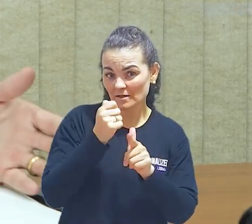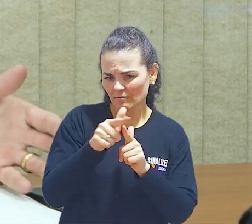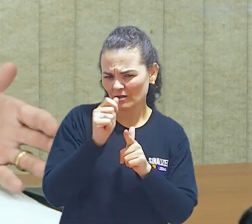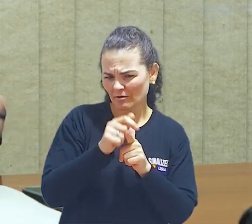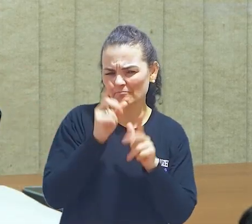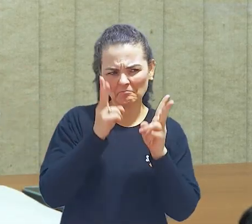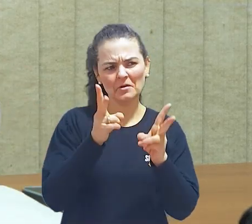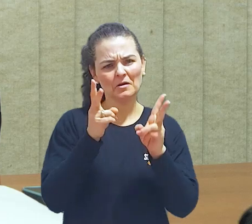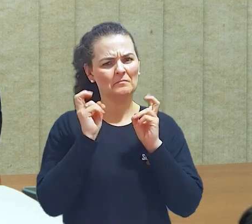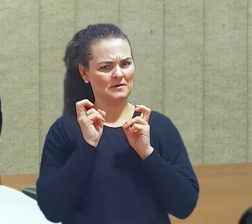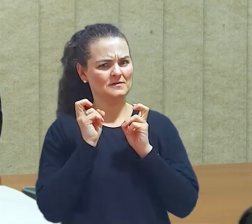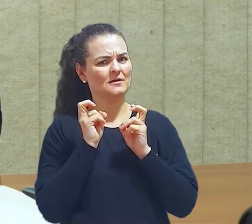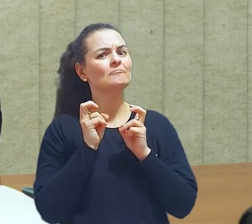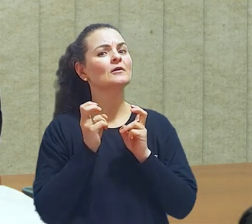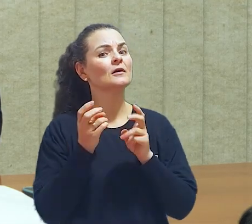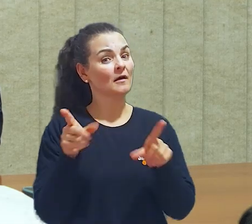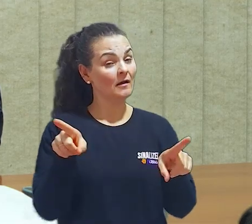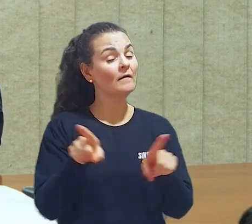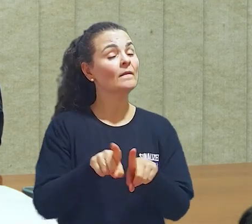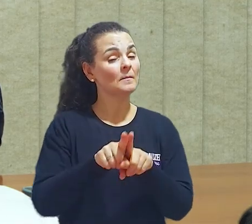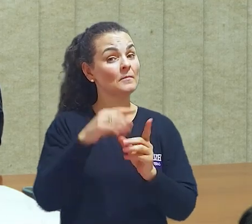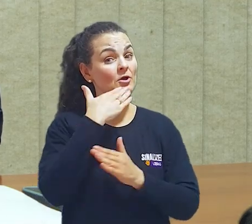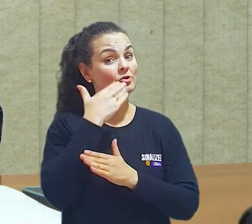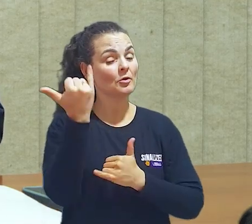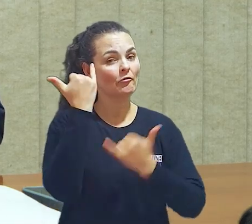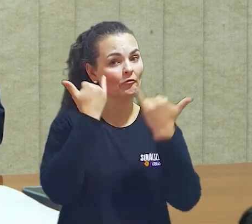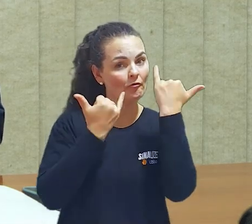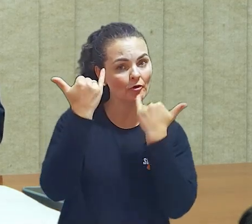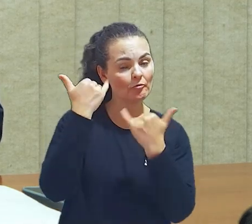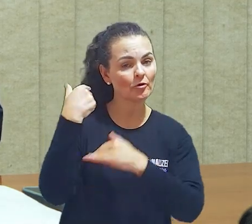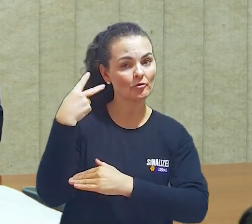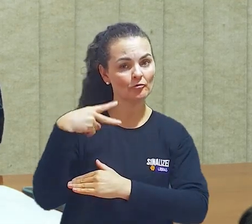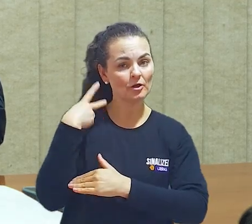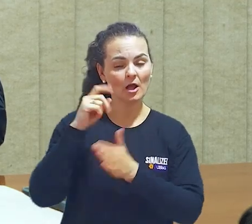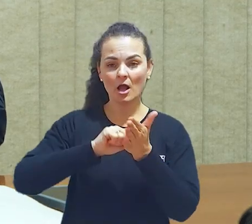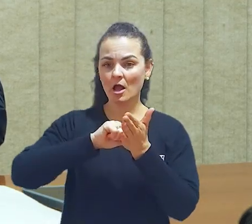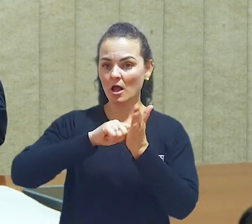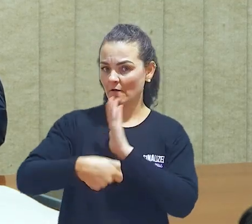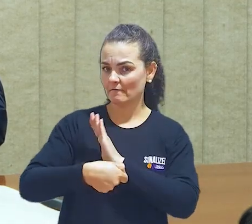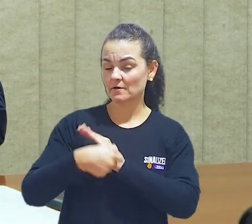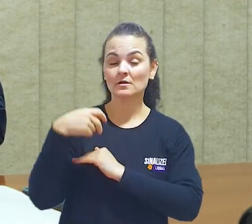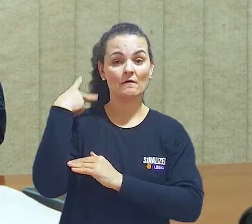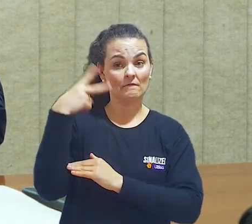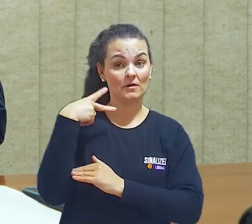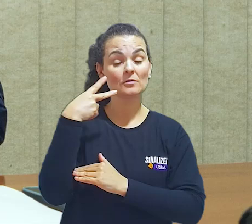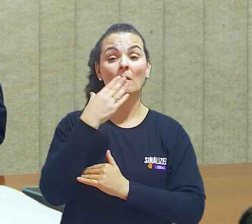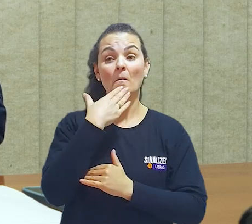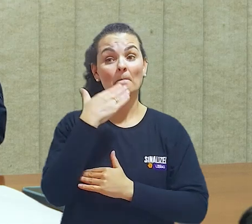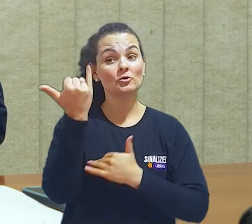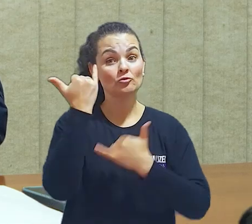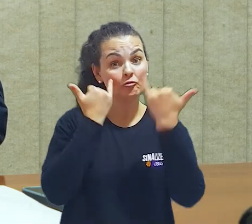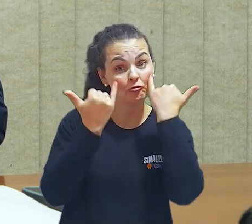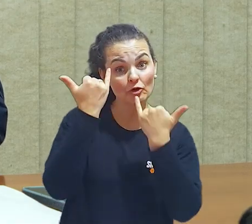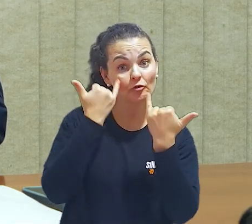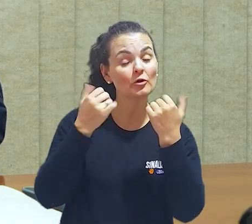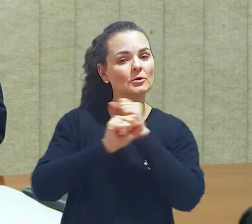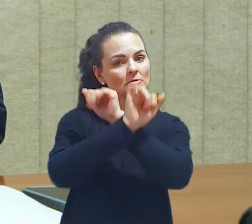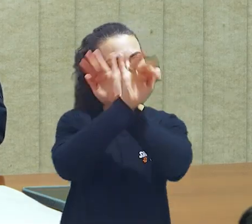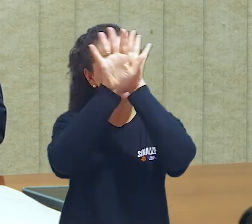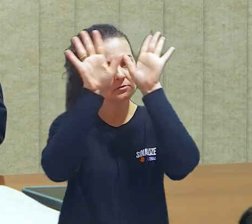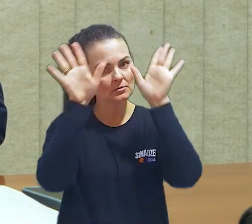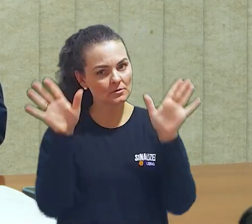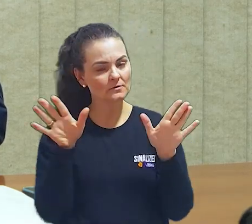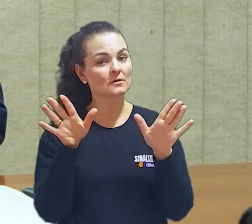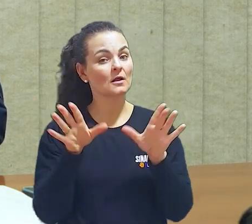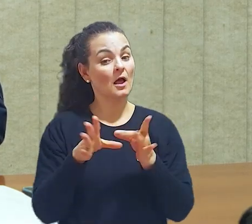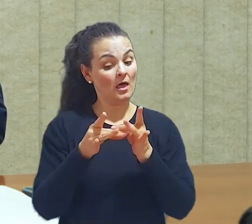atenção e foi feito pedido de informação também por este vereador, assinado por praticamente todos os vereadores desta casa, pedindo esclarecimentos